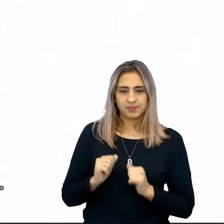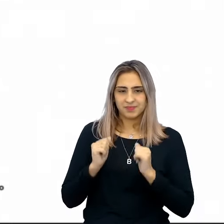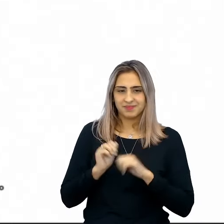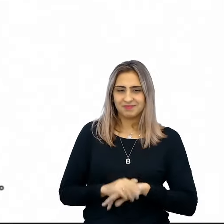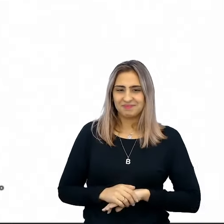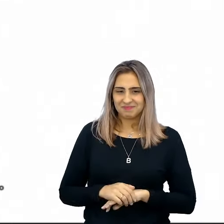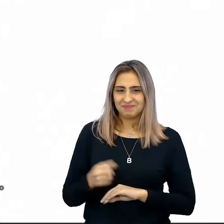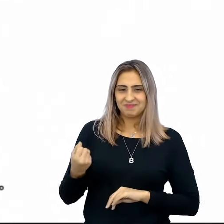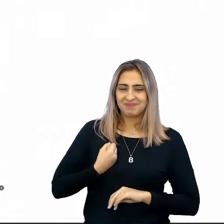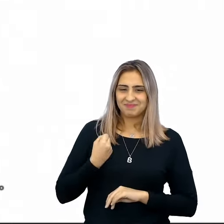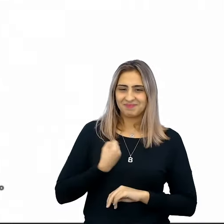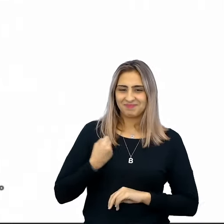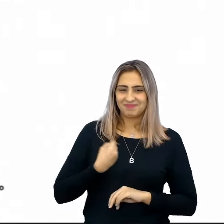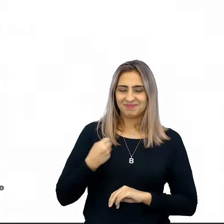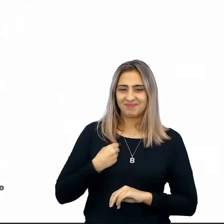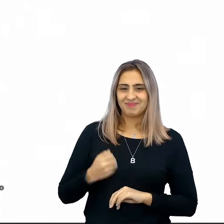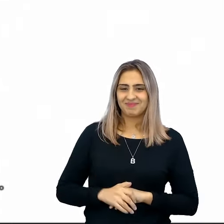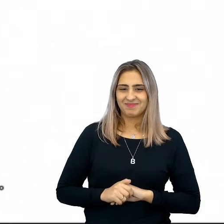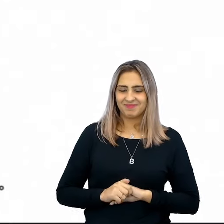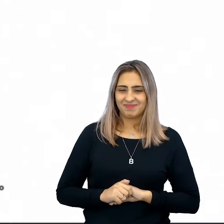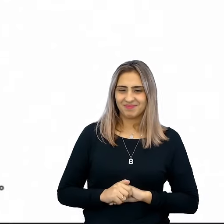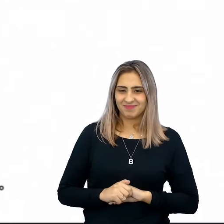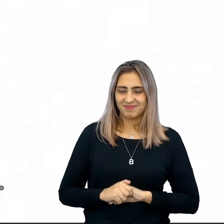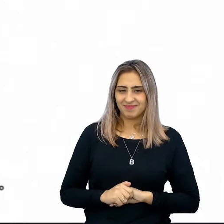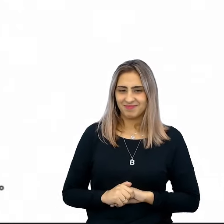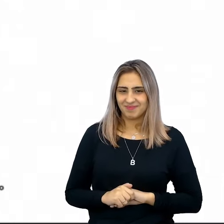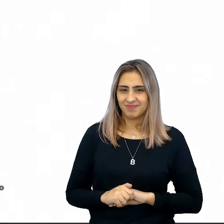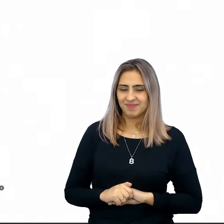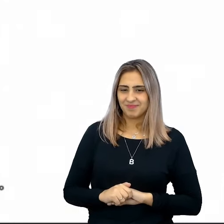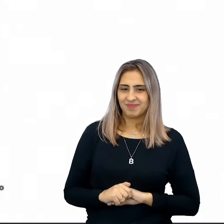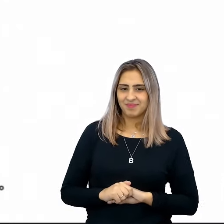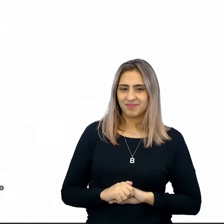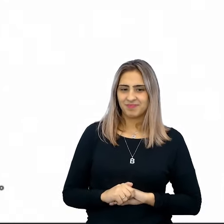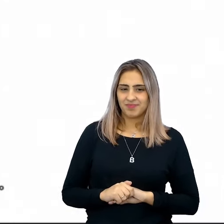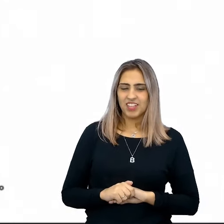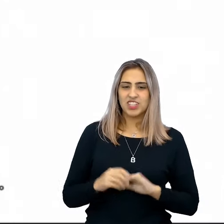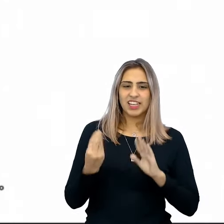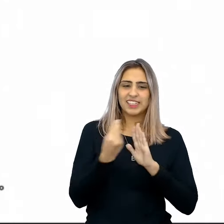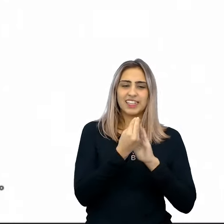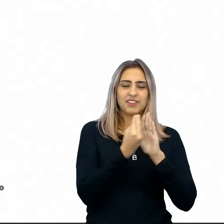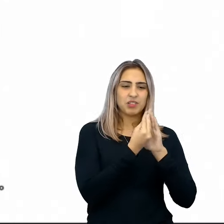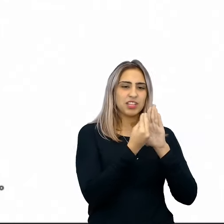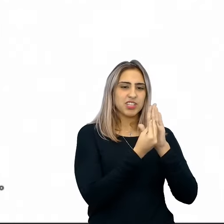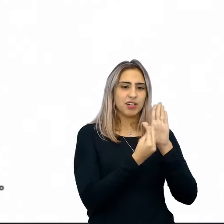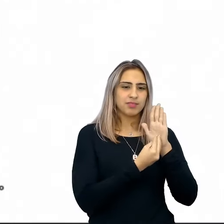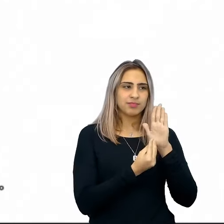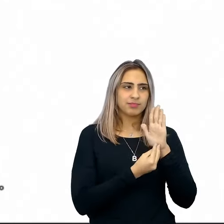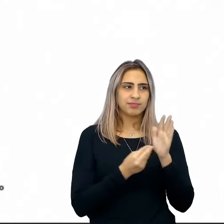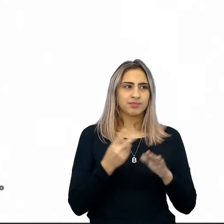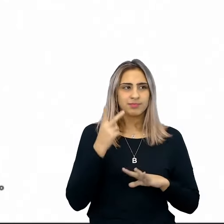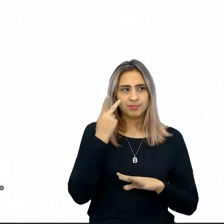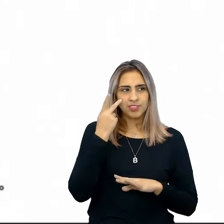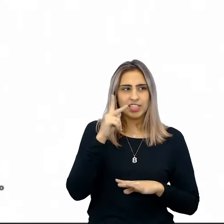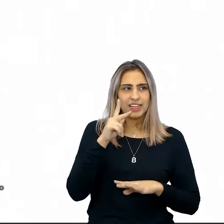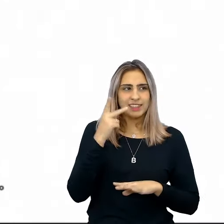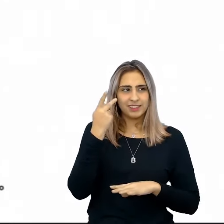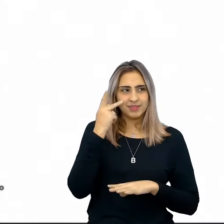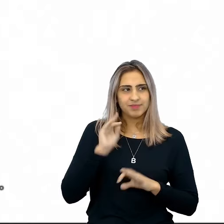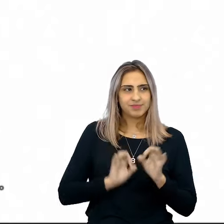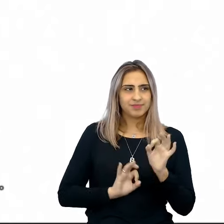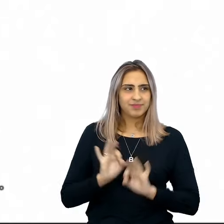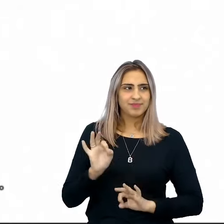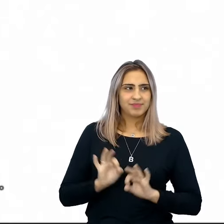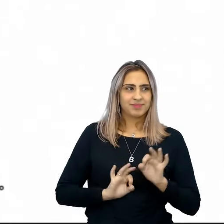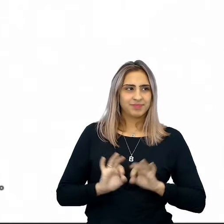de números, né, a partir de um exemplo que você ditou para ele, vai poder organizar esses